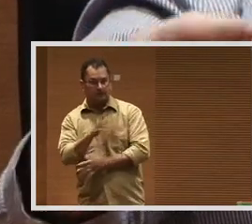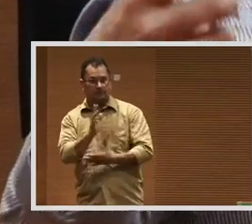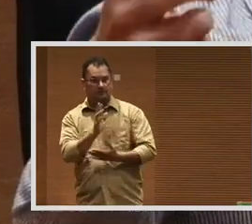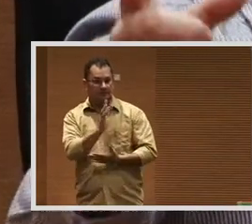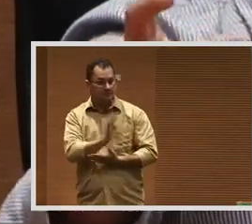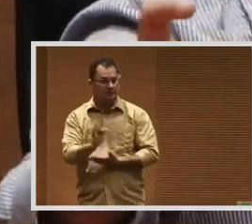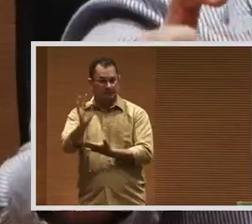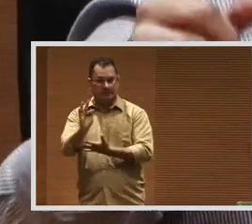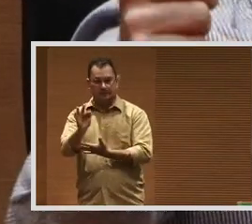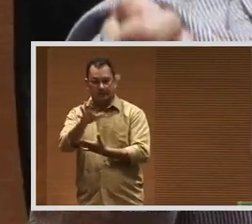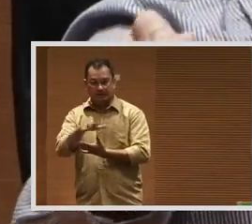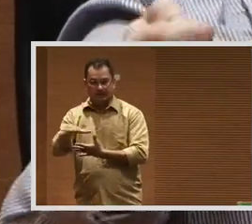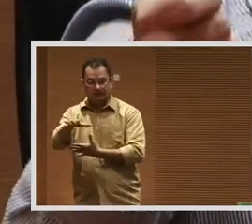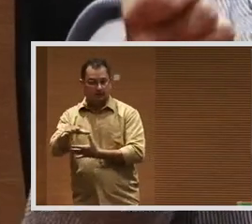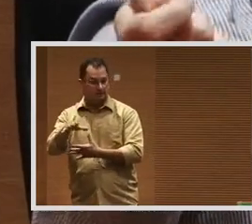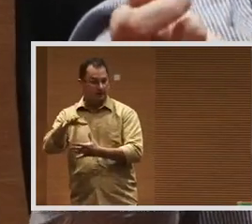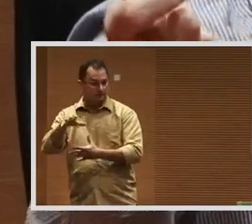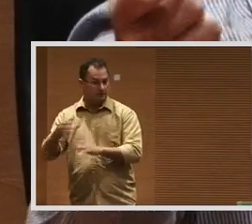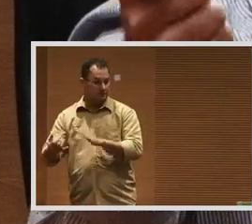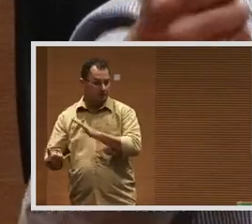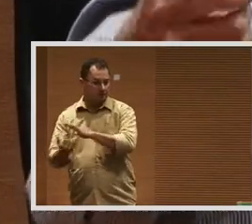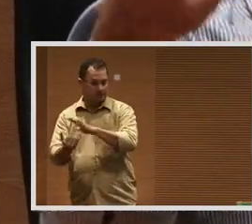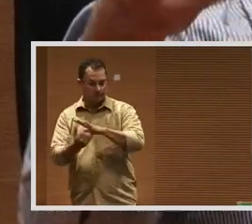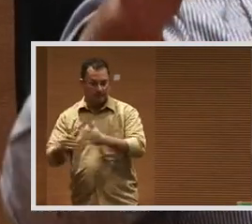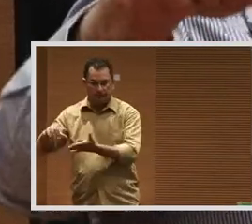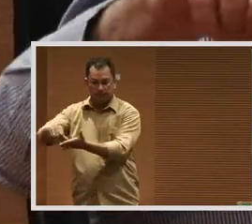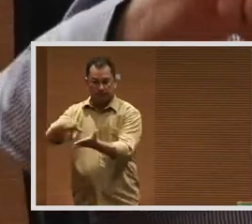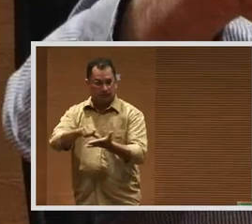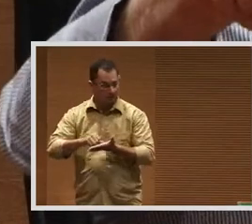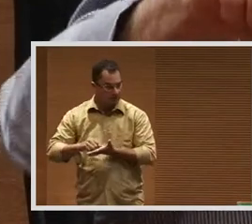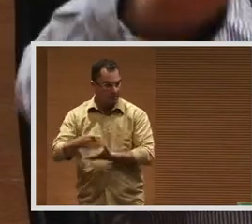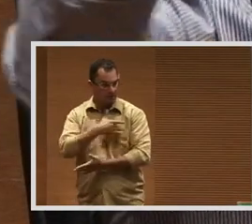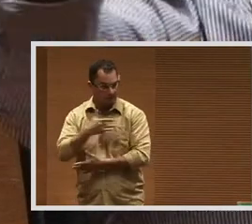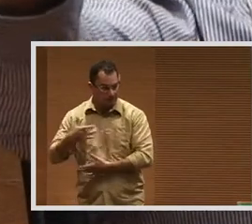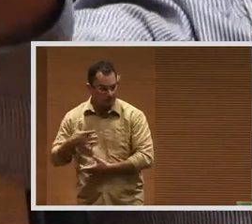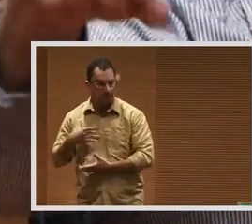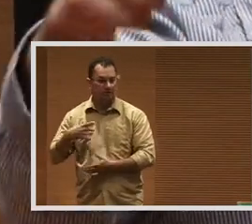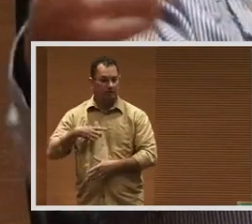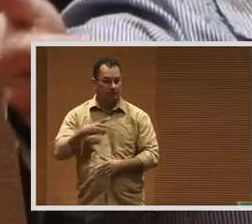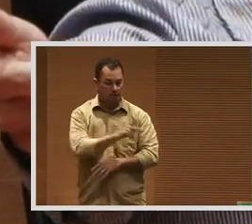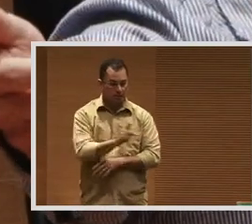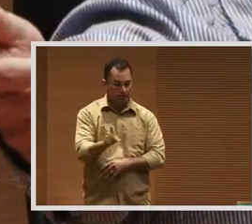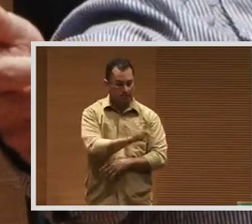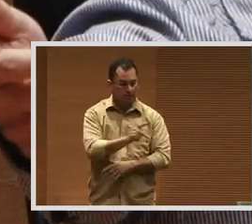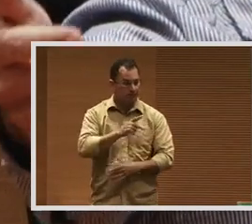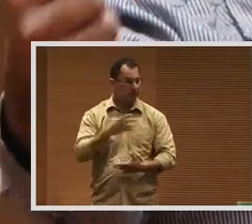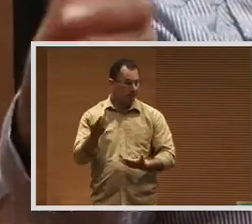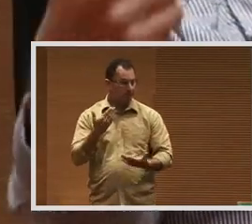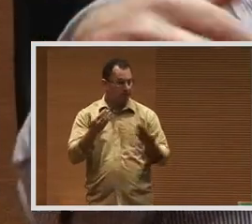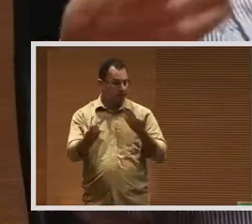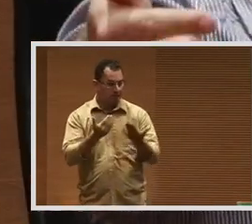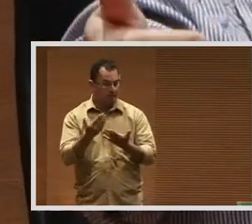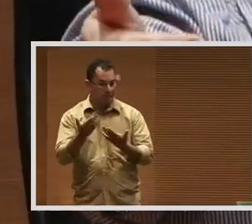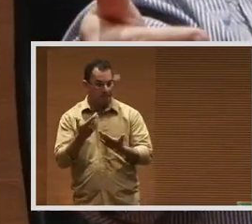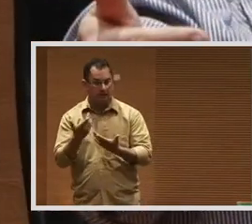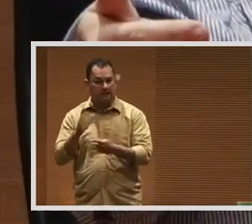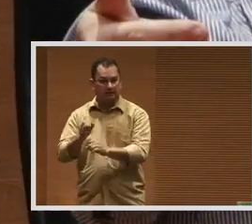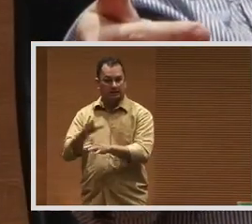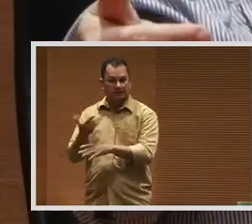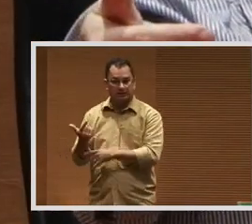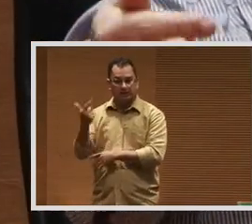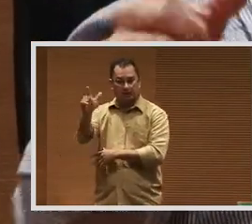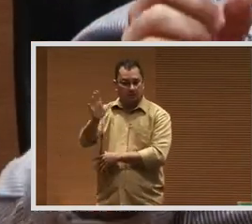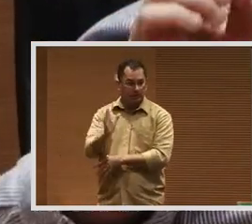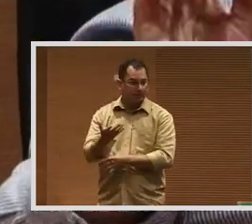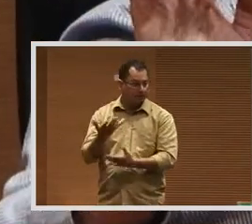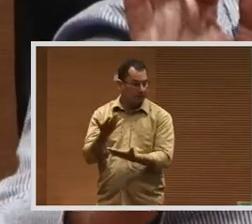de saúde, puxando ali para o diálogo, dando uma alfinetadinha. Tem uma professora da psicologia que dá uma aula numa disciplina e que me convida uma vez